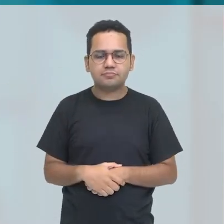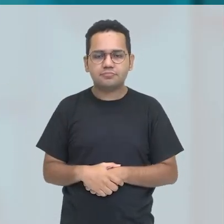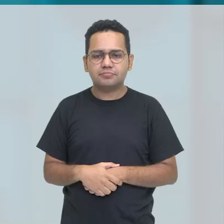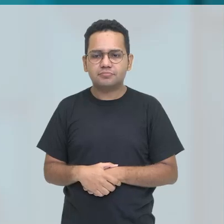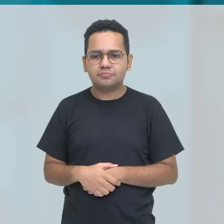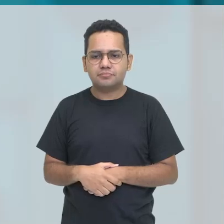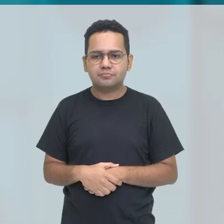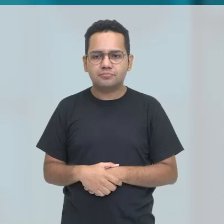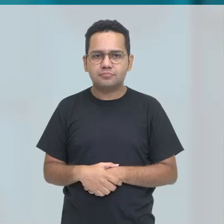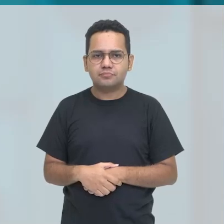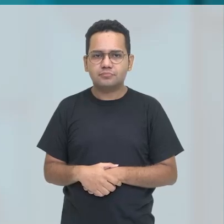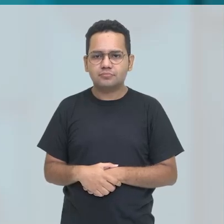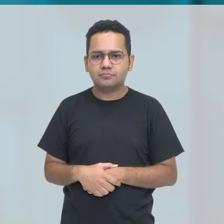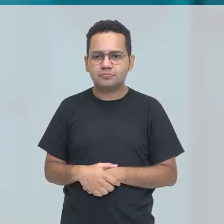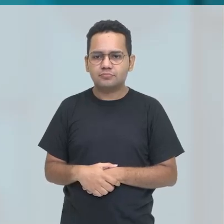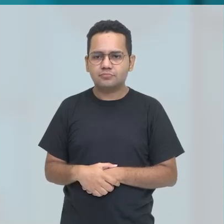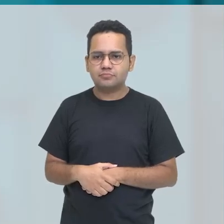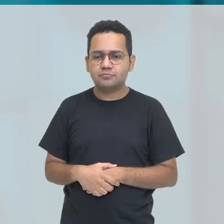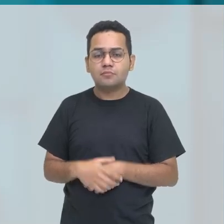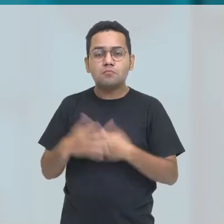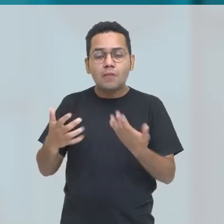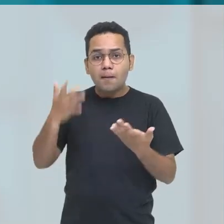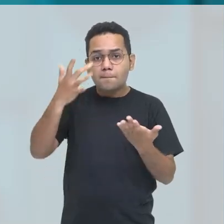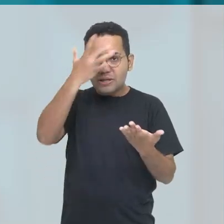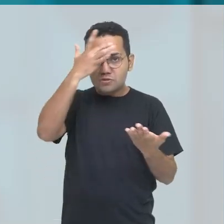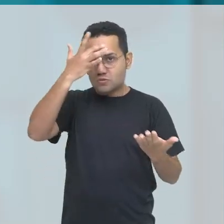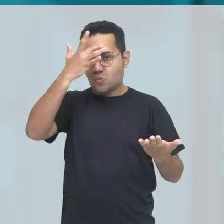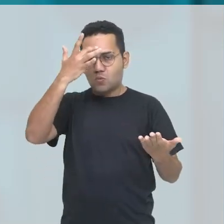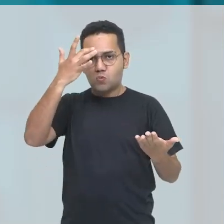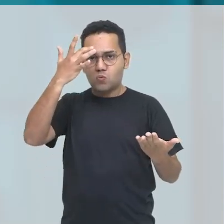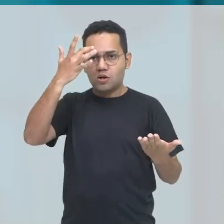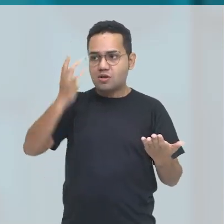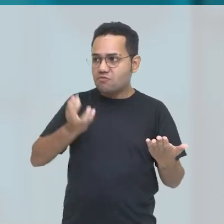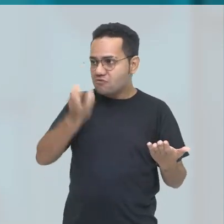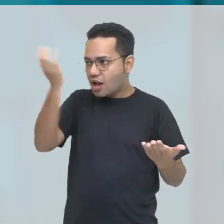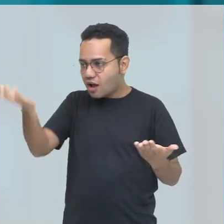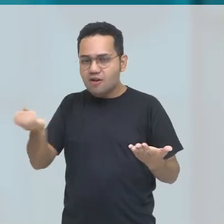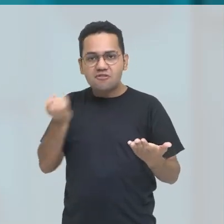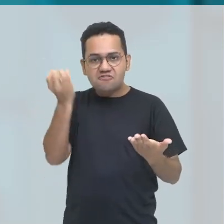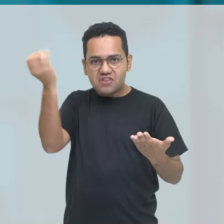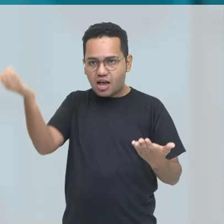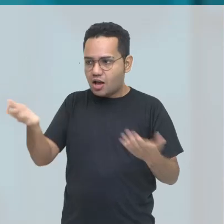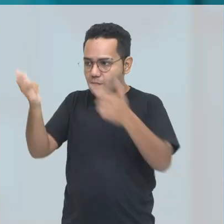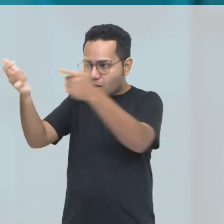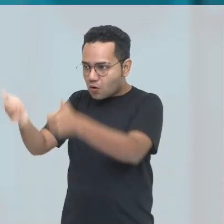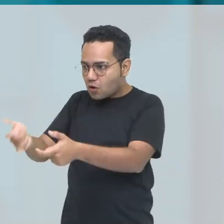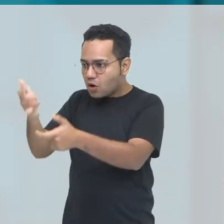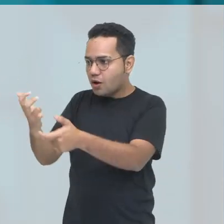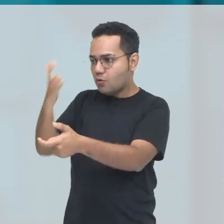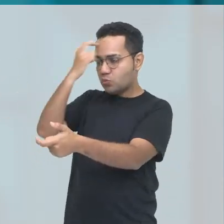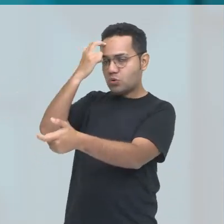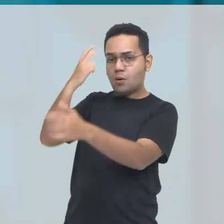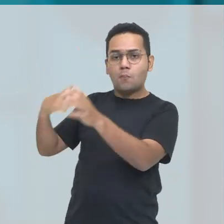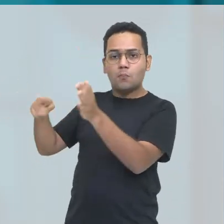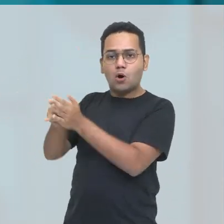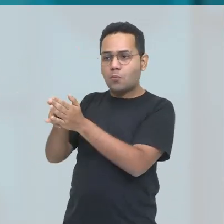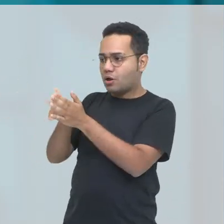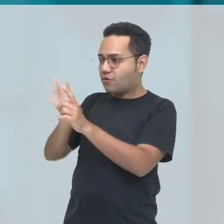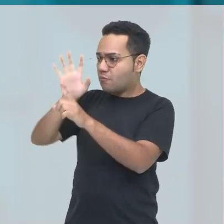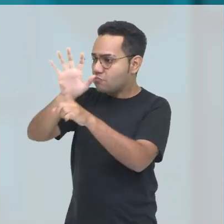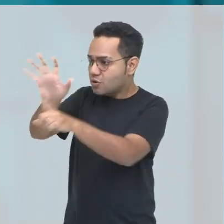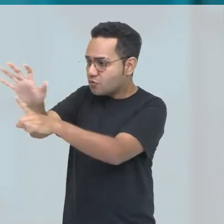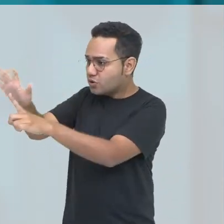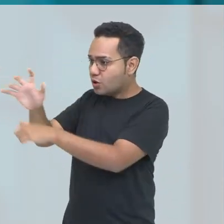ela leva consigo a sua cultura e ela acaba influenciando essas pessoas desse local. E hoje as pessoas viajam muito,